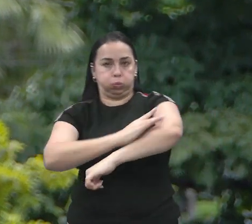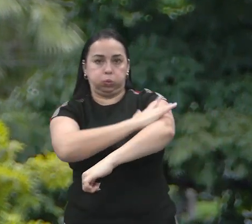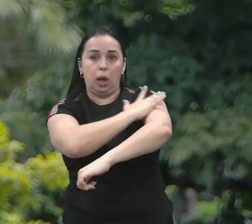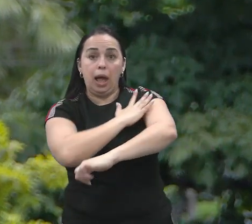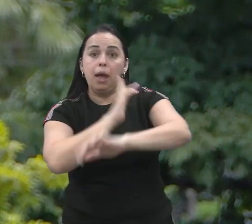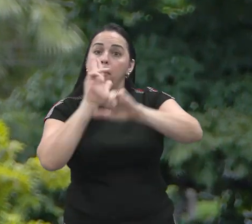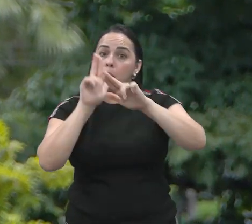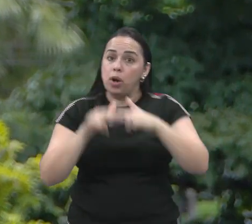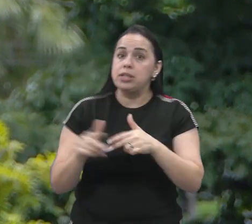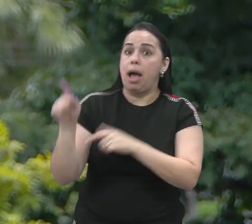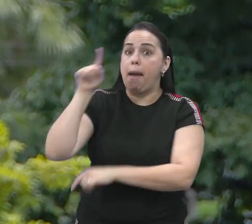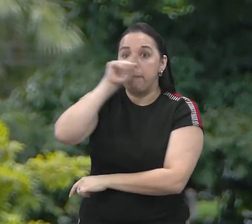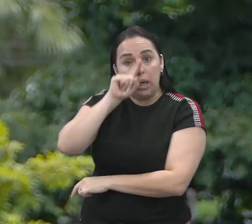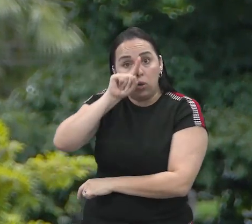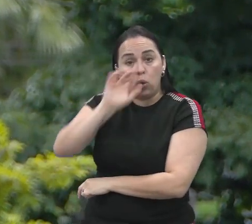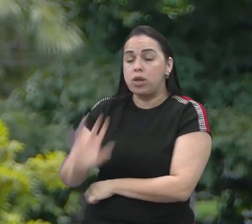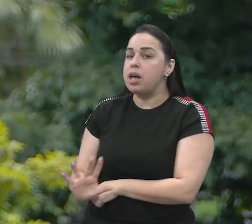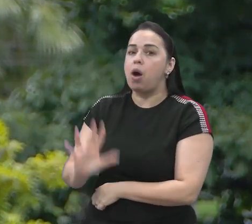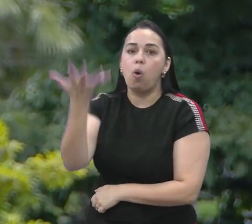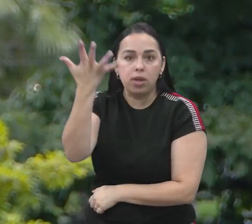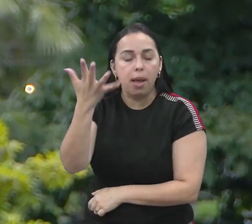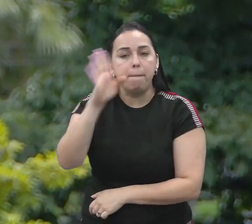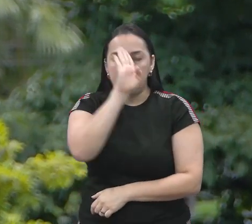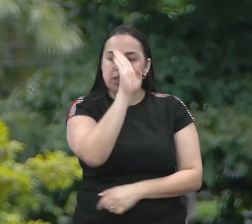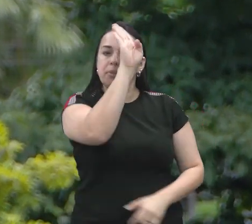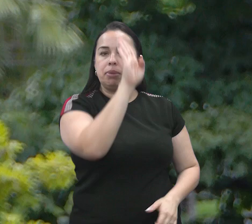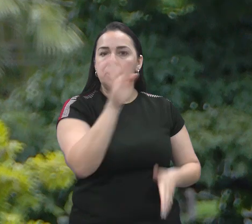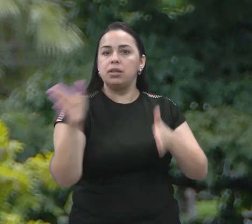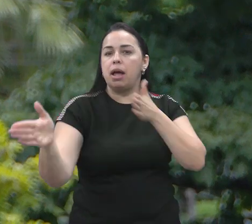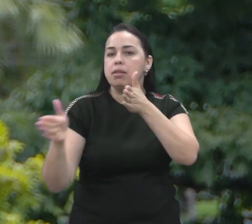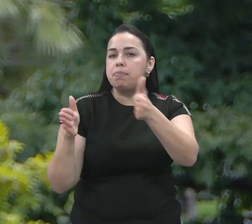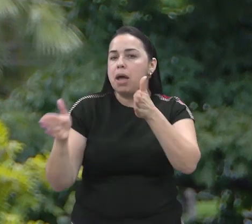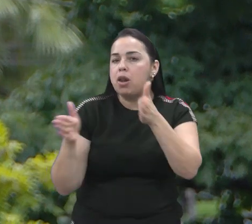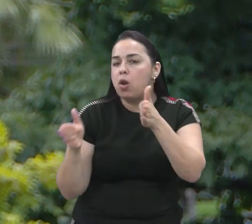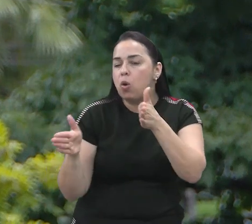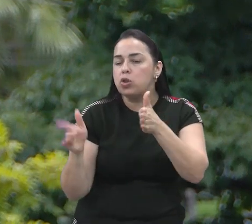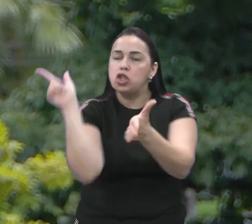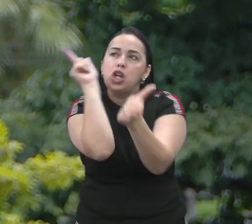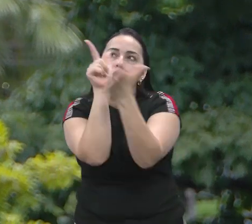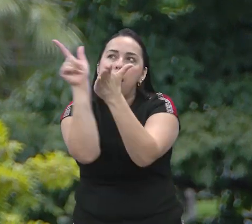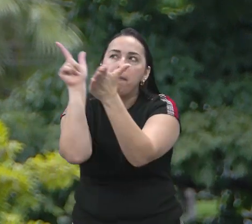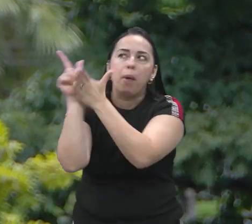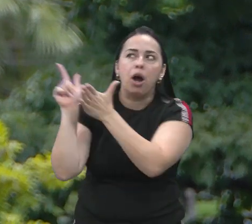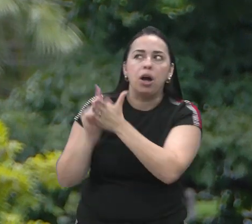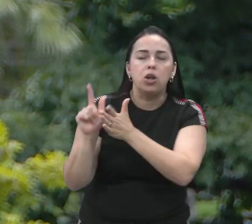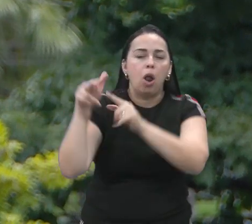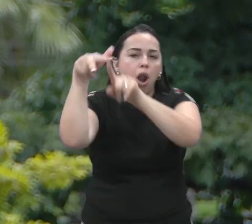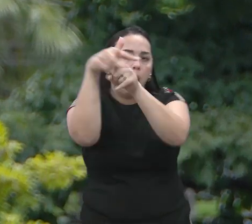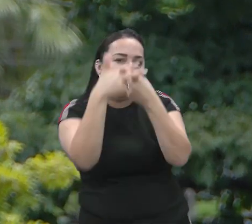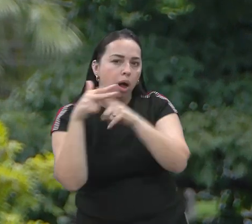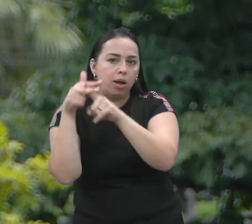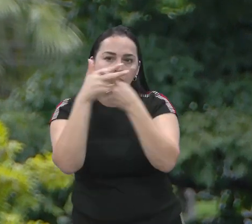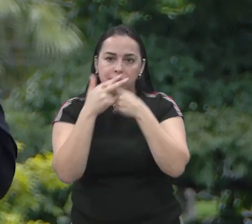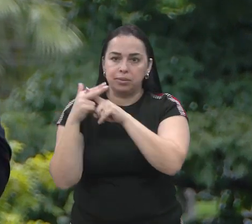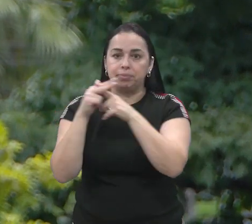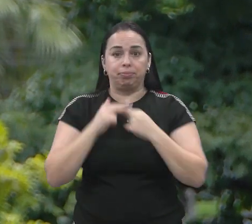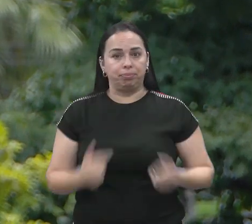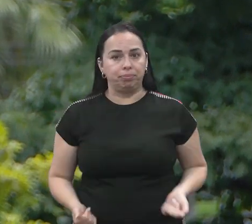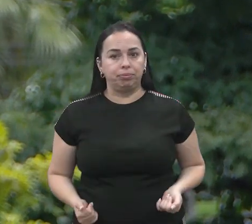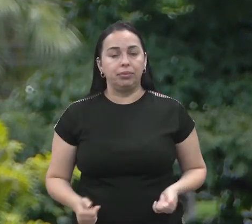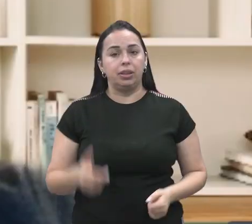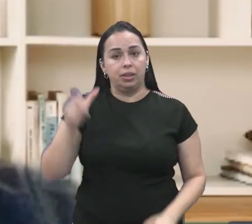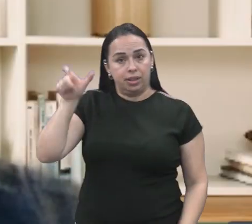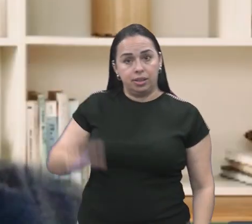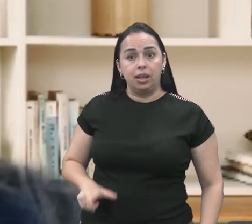caso chamou a atenção para o risco de acidentes assim, principalmente durante a execução de manutenções e pequenos